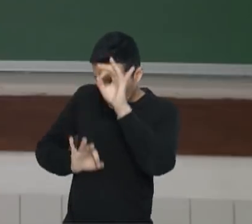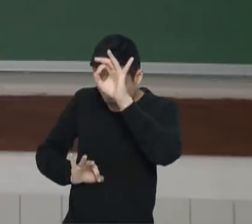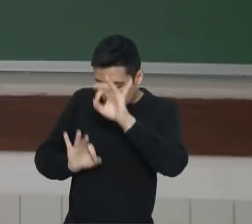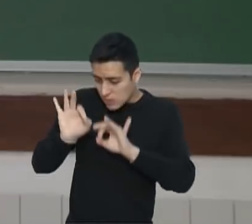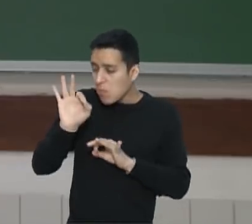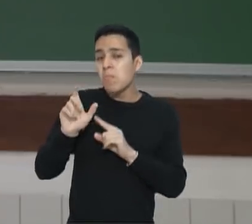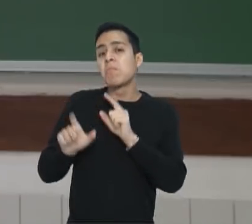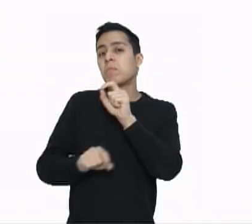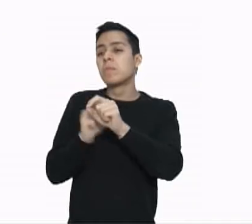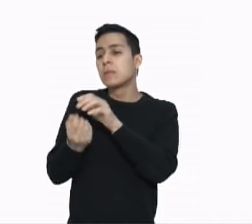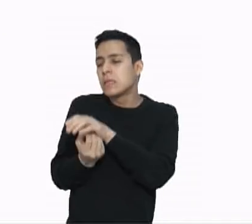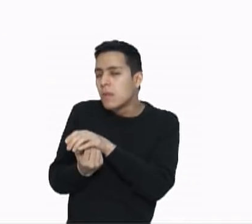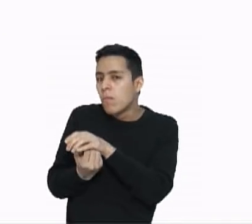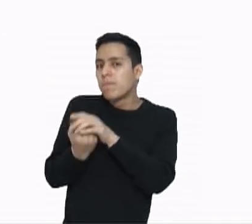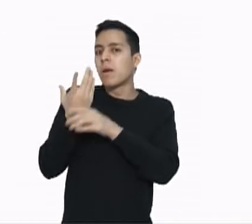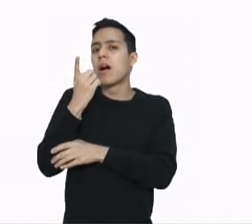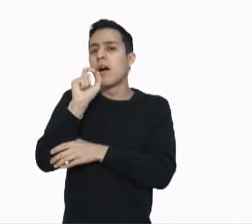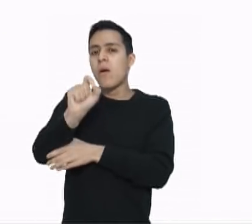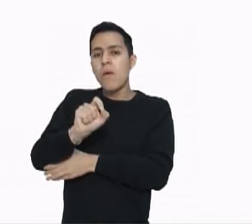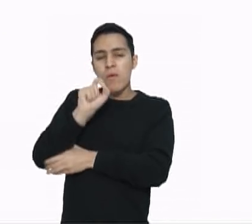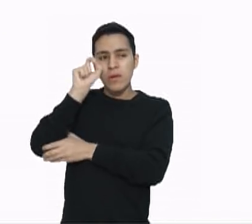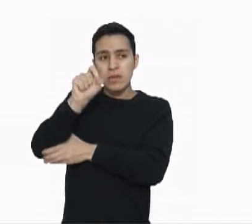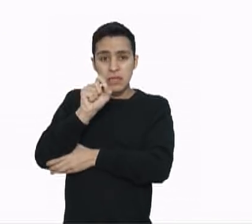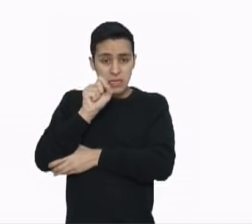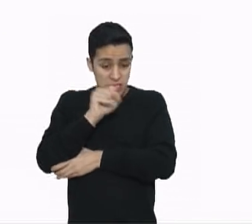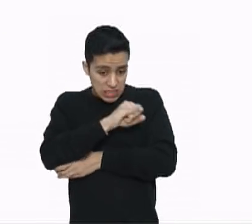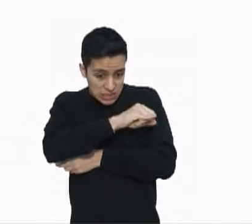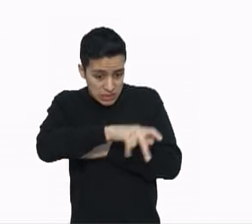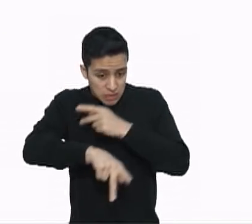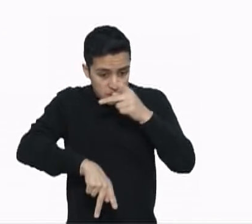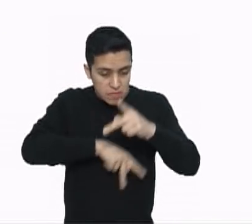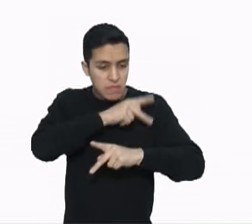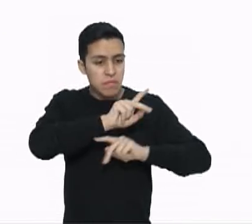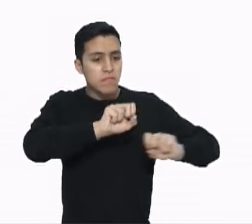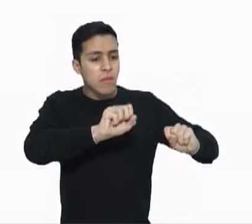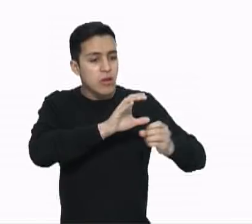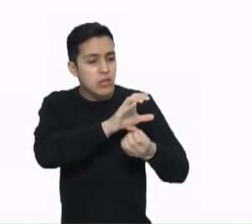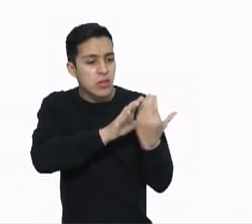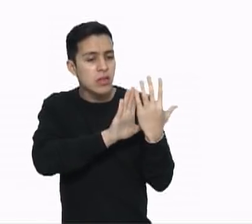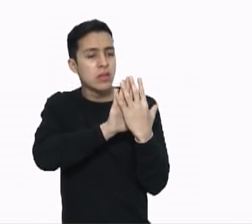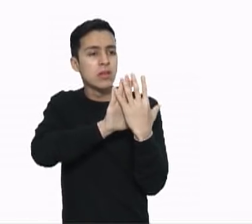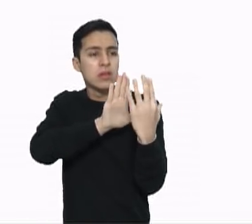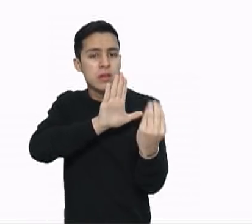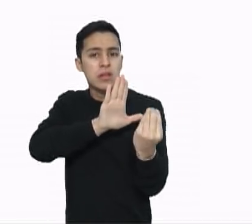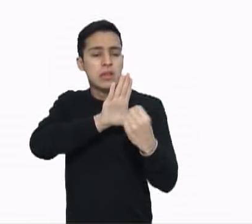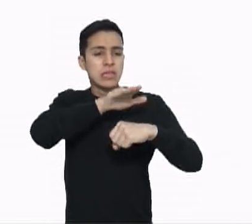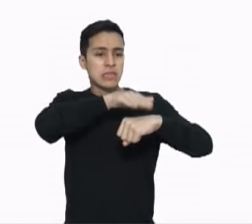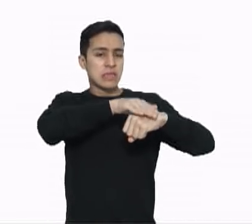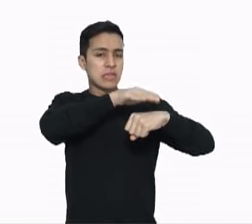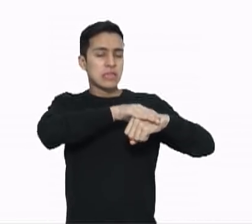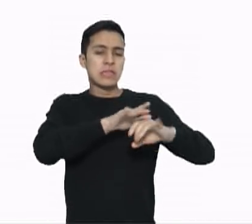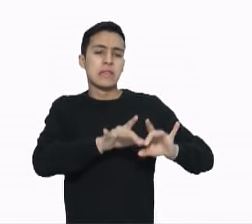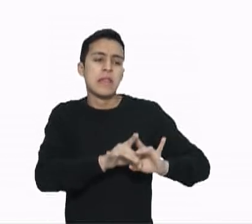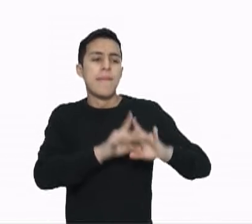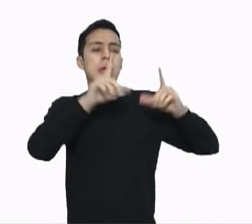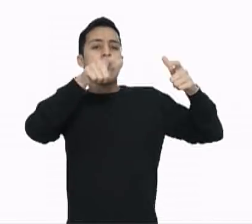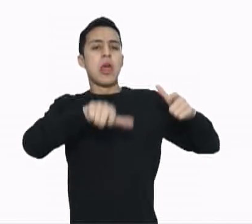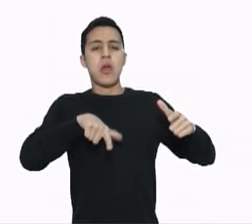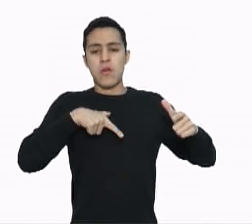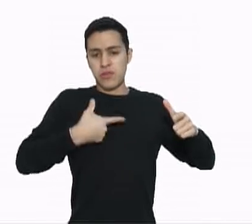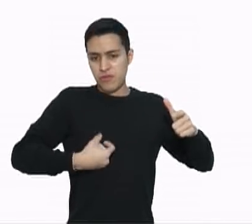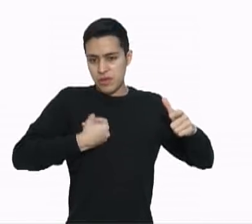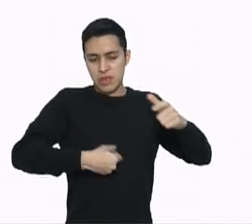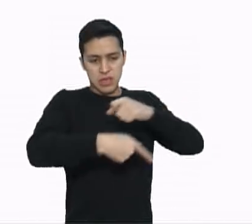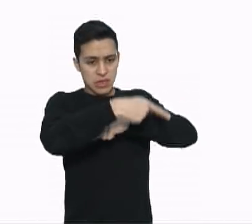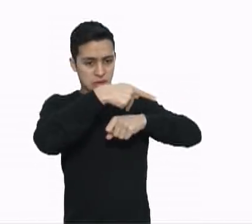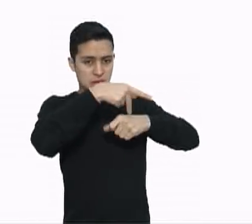organização, aparece a ideia de se o povo pode criar um modelo independente da nação onde ele já está, da